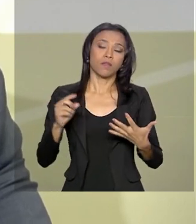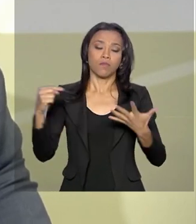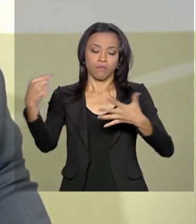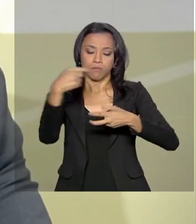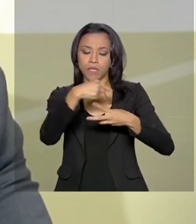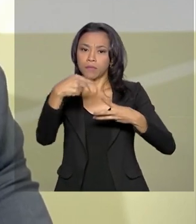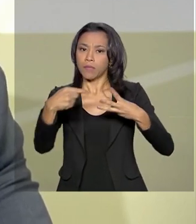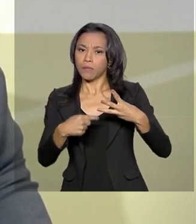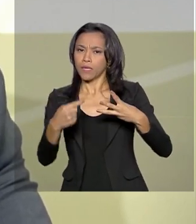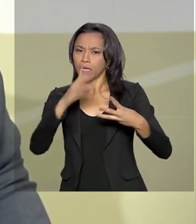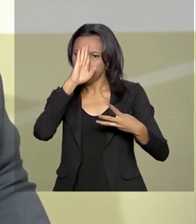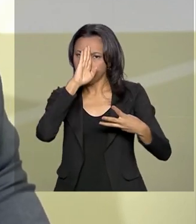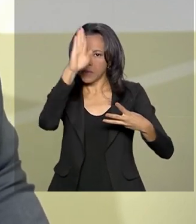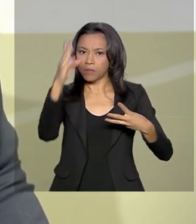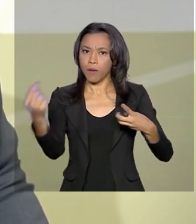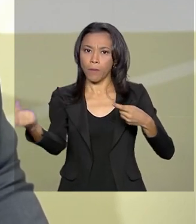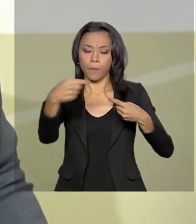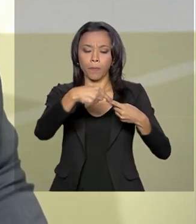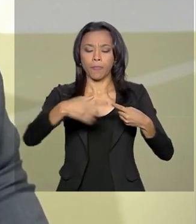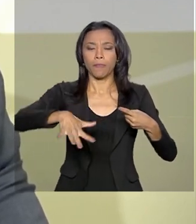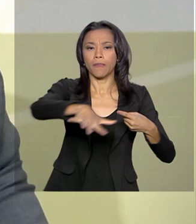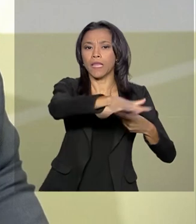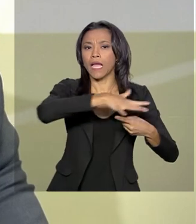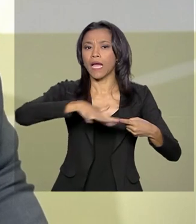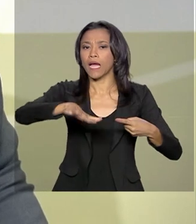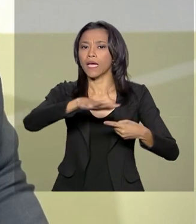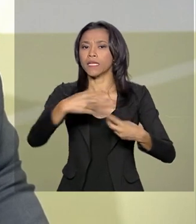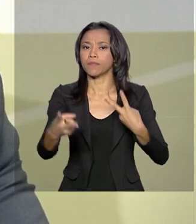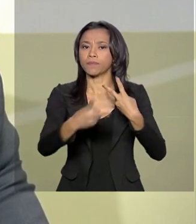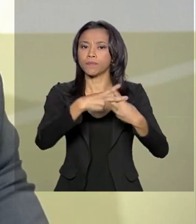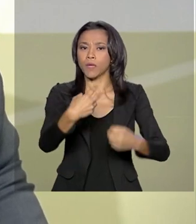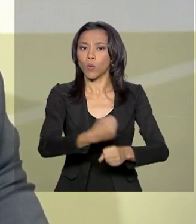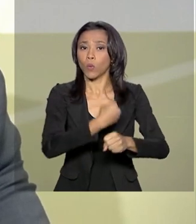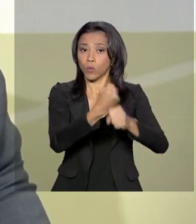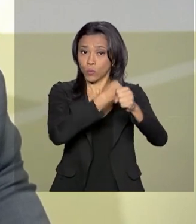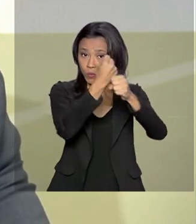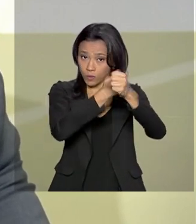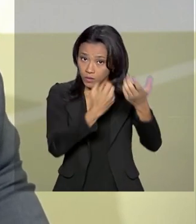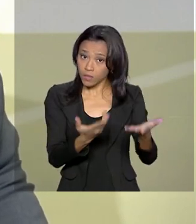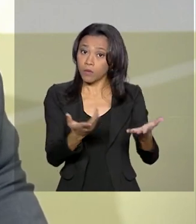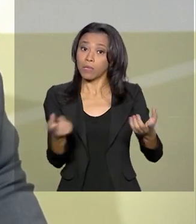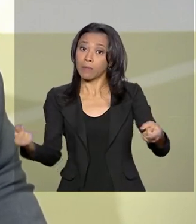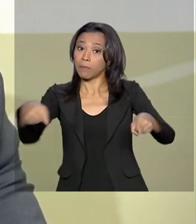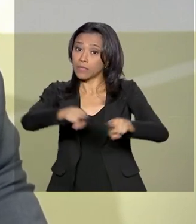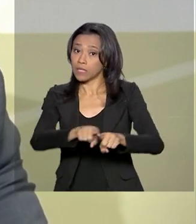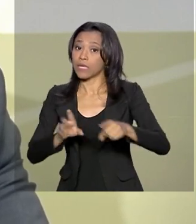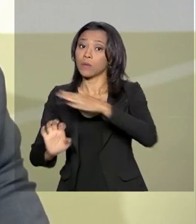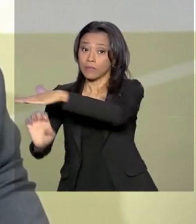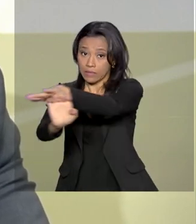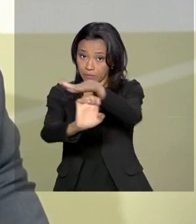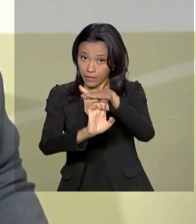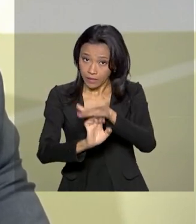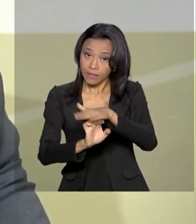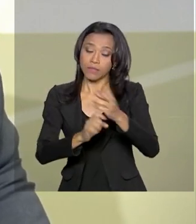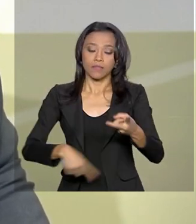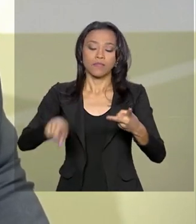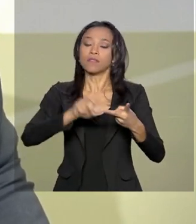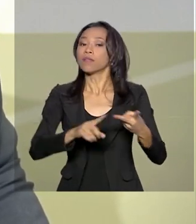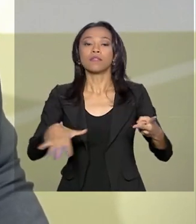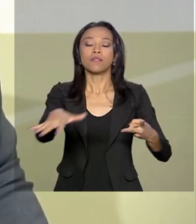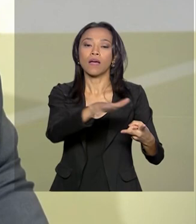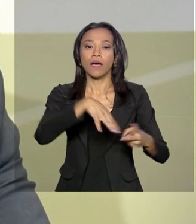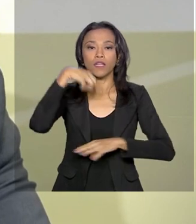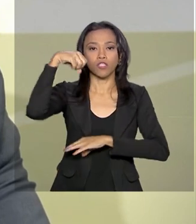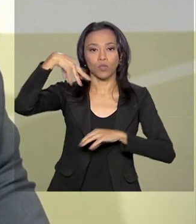nesse setor, que é no setor carcerário, construção e reforma de presídios por parcerias público-privadas, na área de iluminação